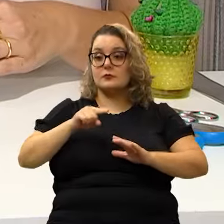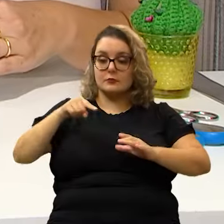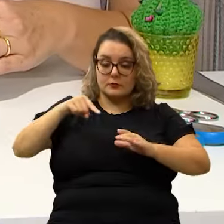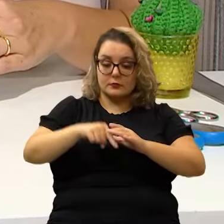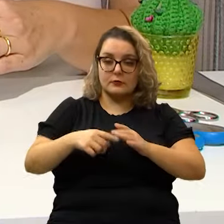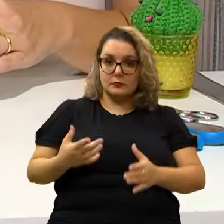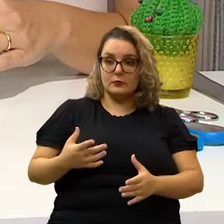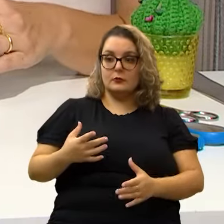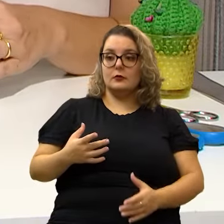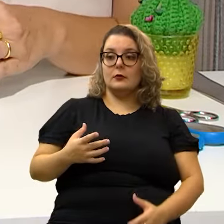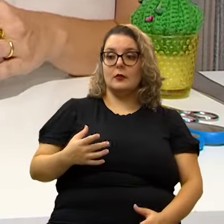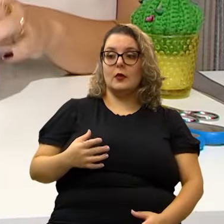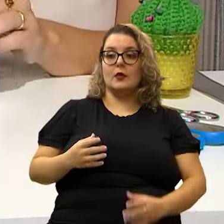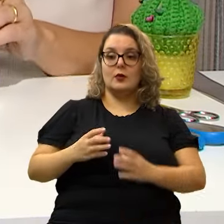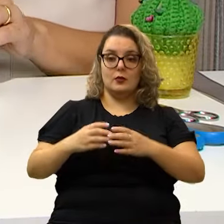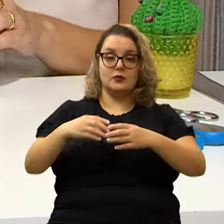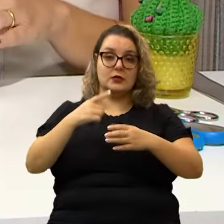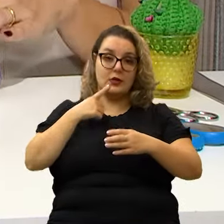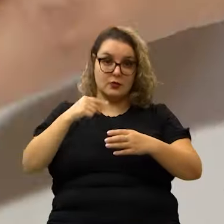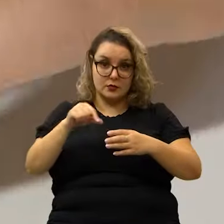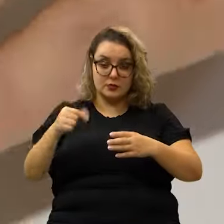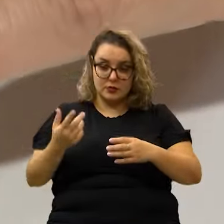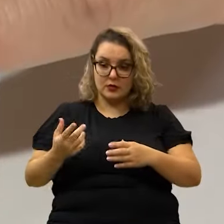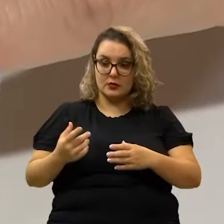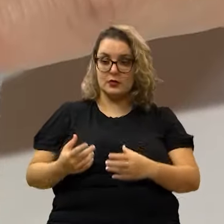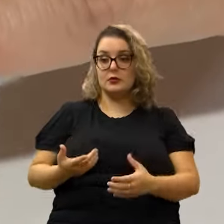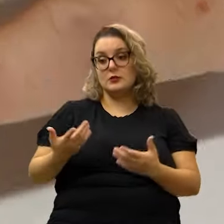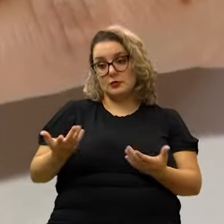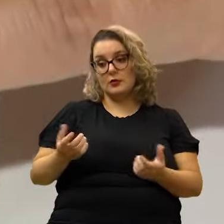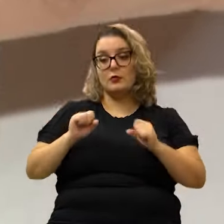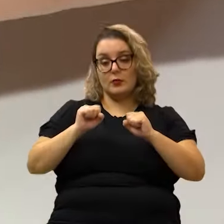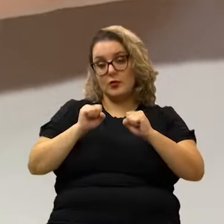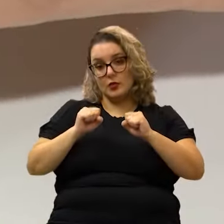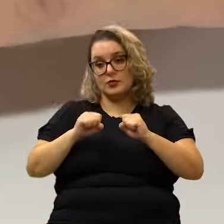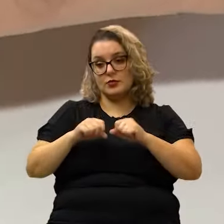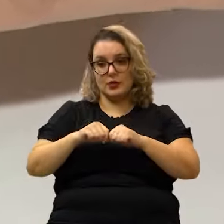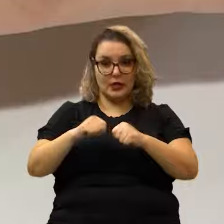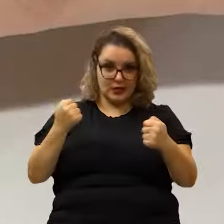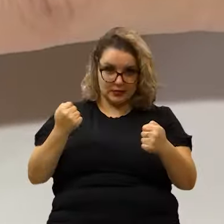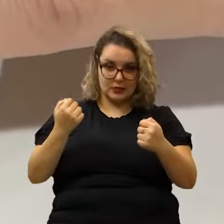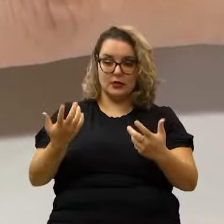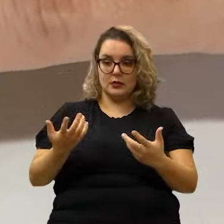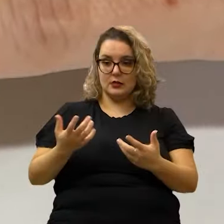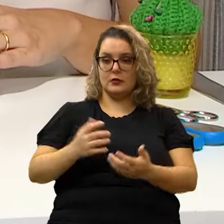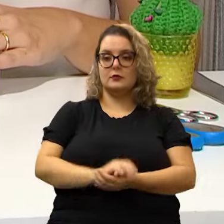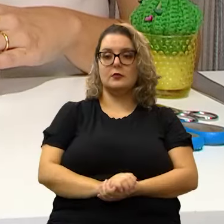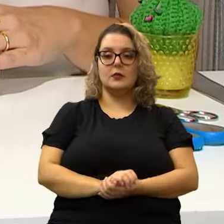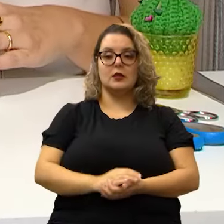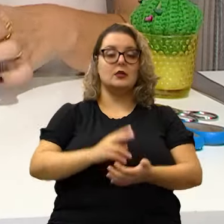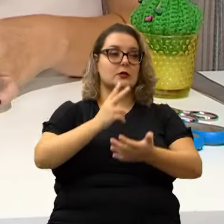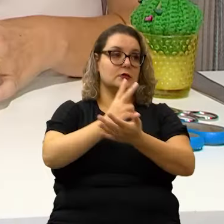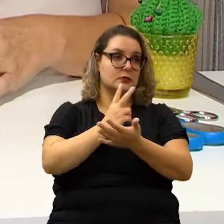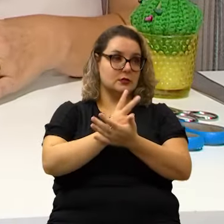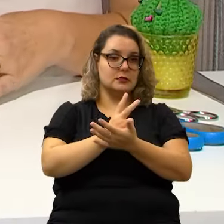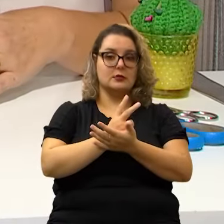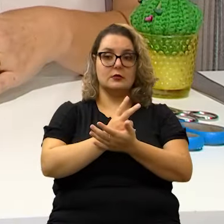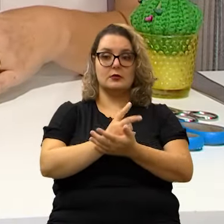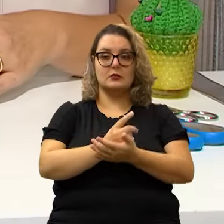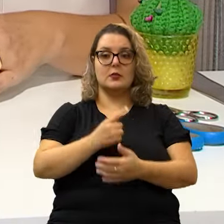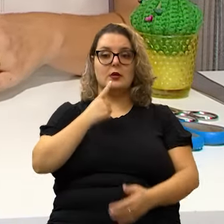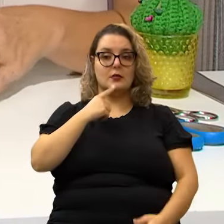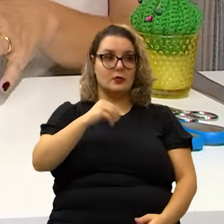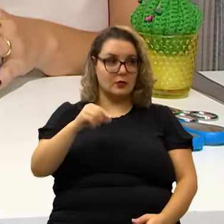não furar com a agulha, não furar o saquinho que está lá dentro, né? Senão ele também pode soltar o... Então você sempre